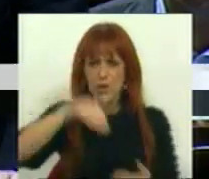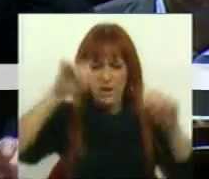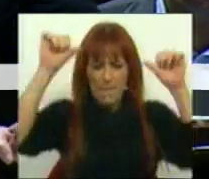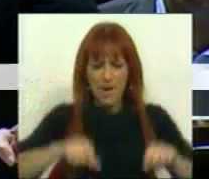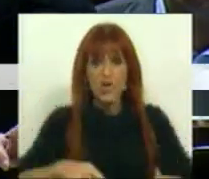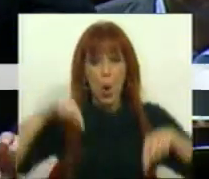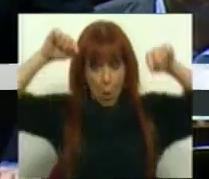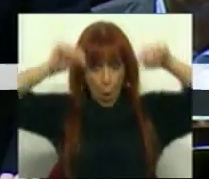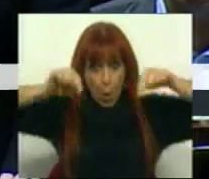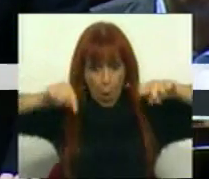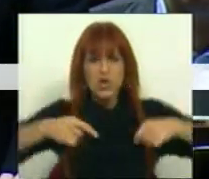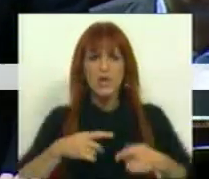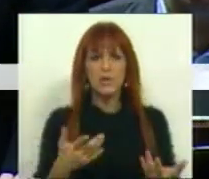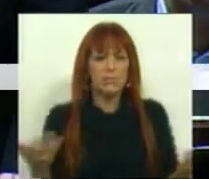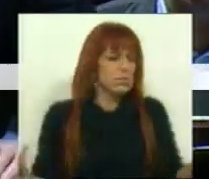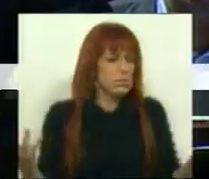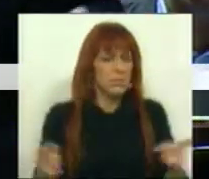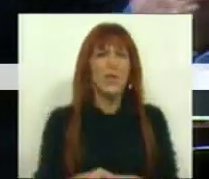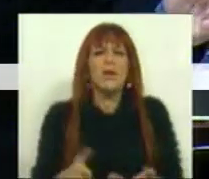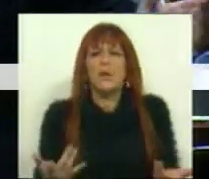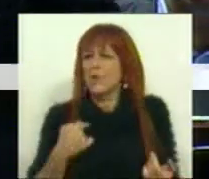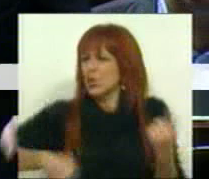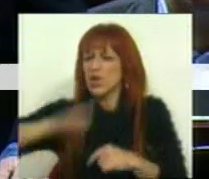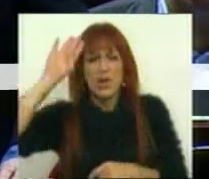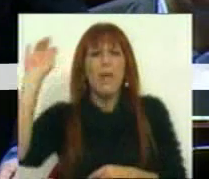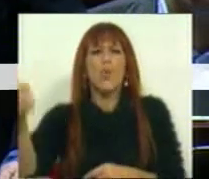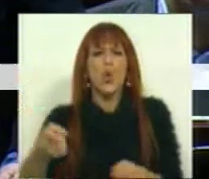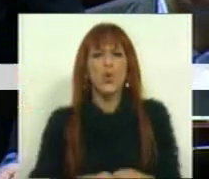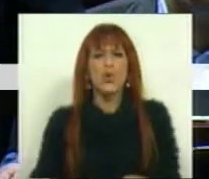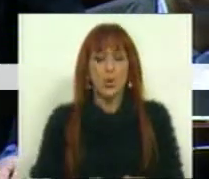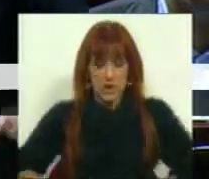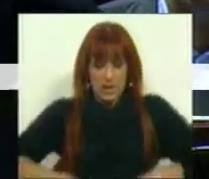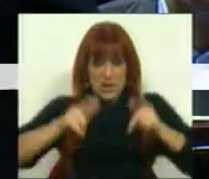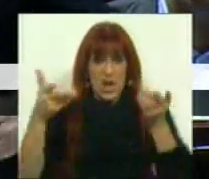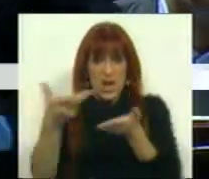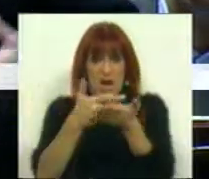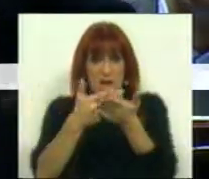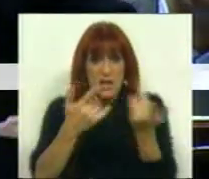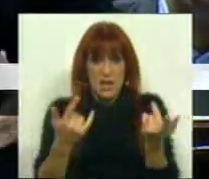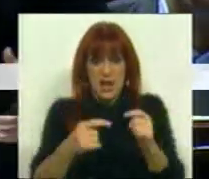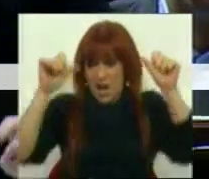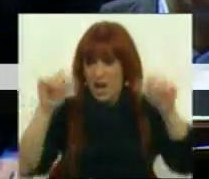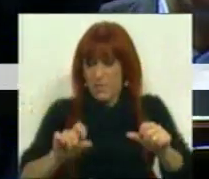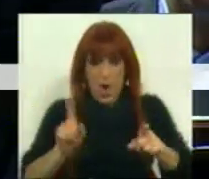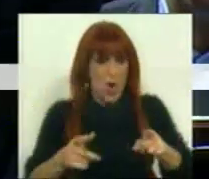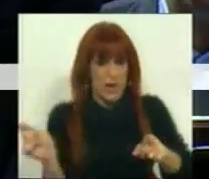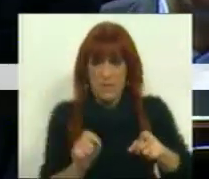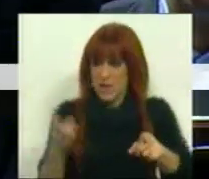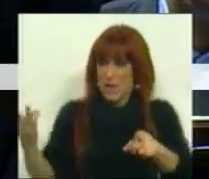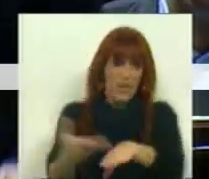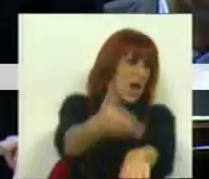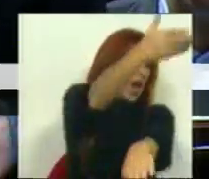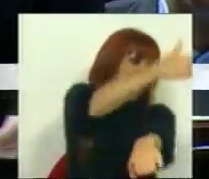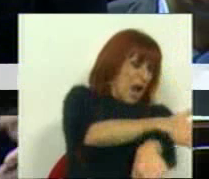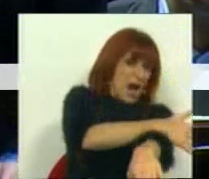resultados. Ainda hoje, afinal de contas, o que ficamos todos a saber é que o desenvolvimento da economia ainda é pior do que no trimestre